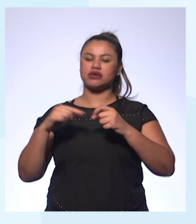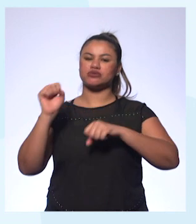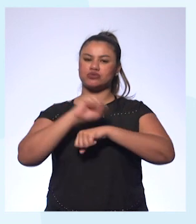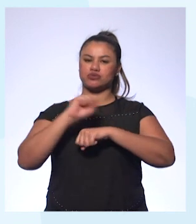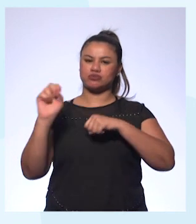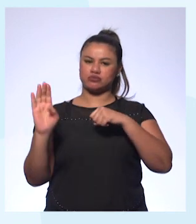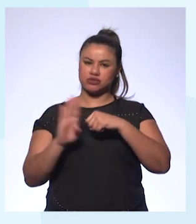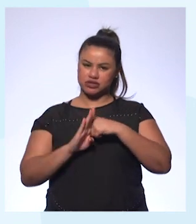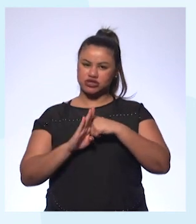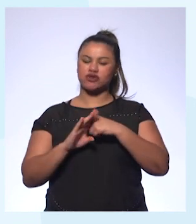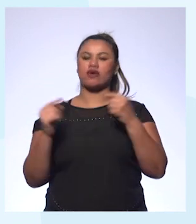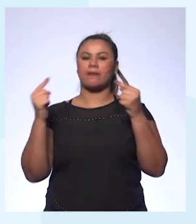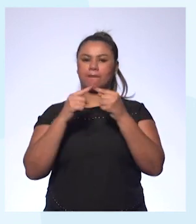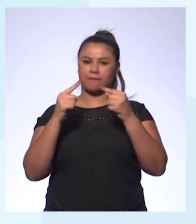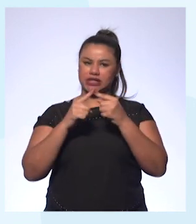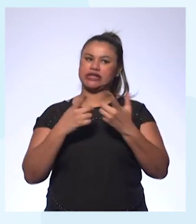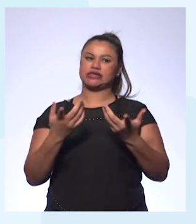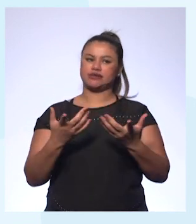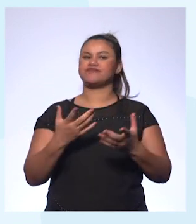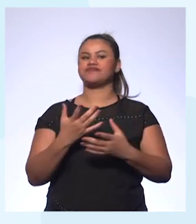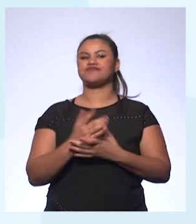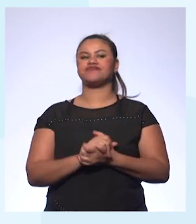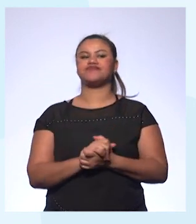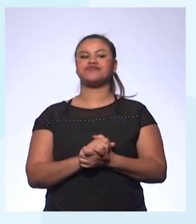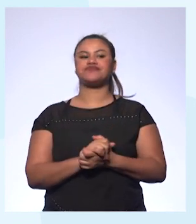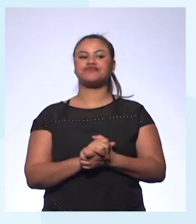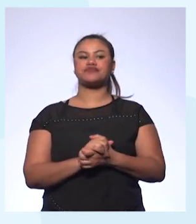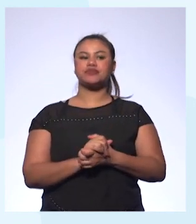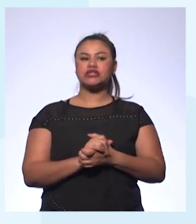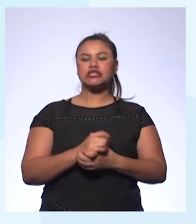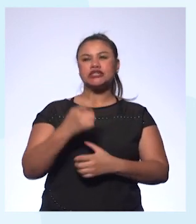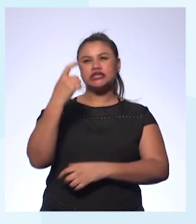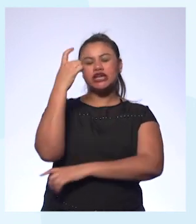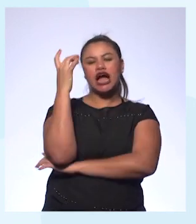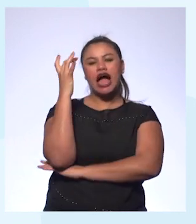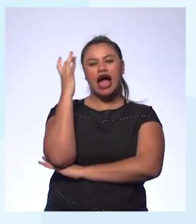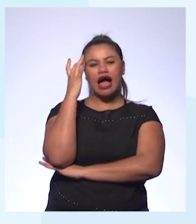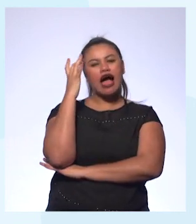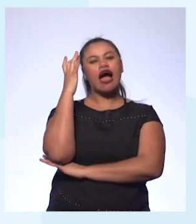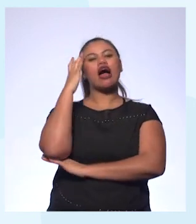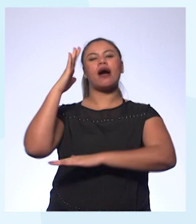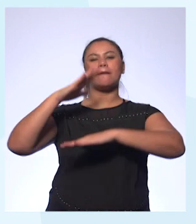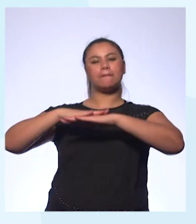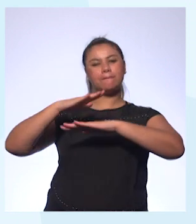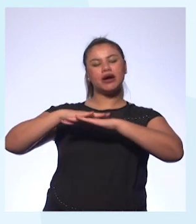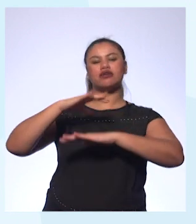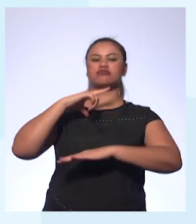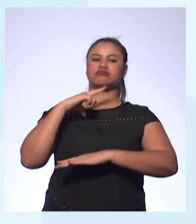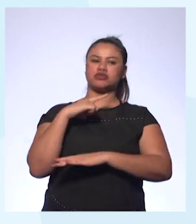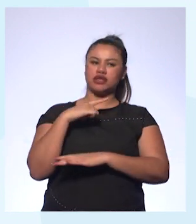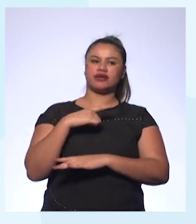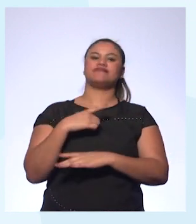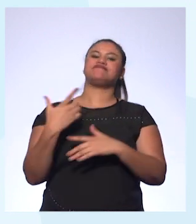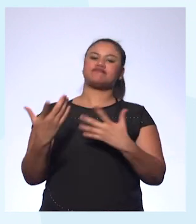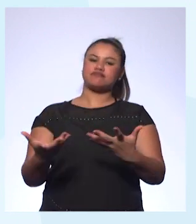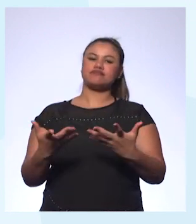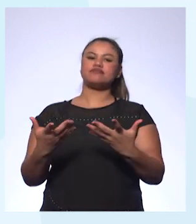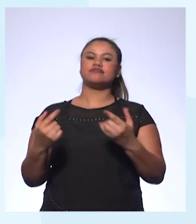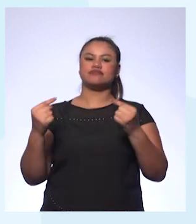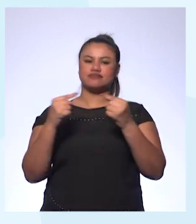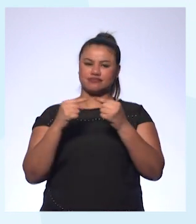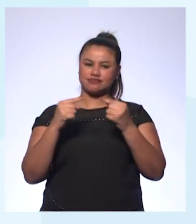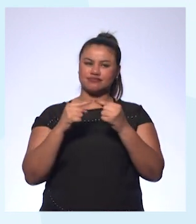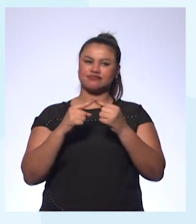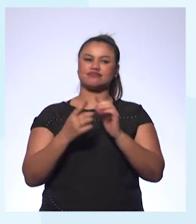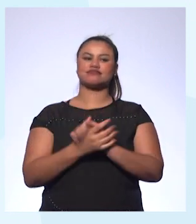ela é quer dizer também intenção né expectativa quando você acha que vai fazer alguma coisa então a expectativa ao